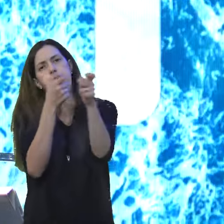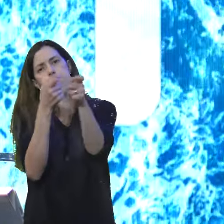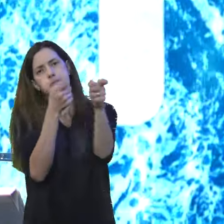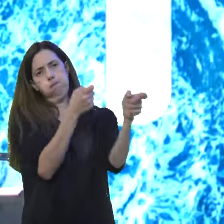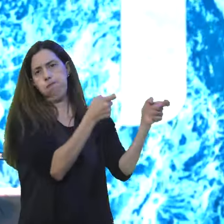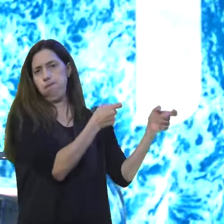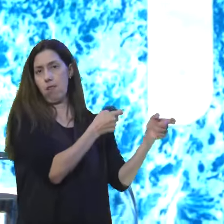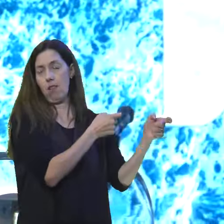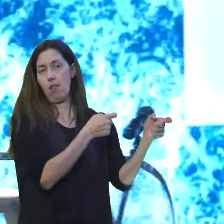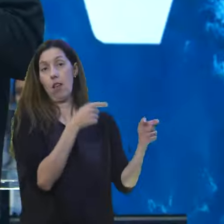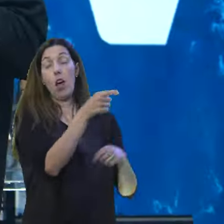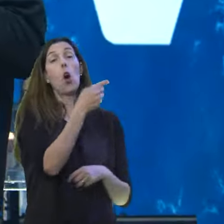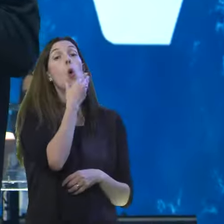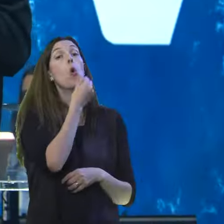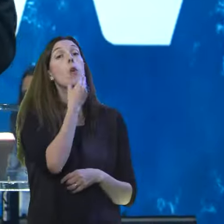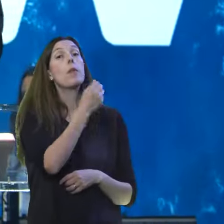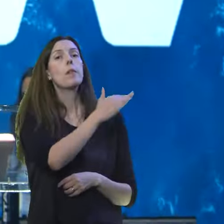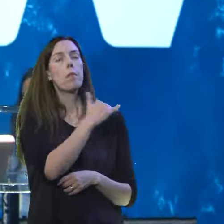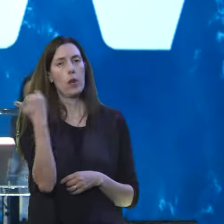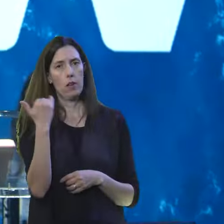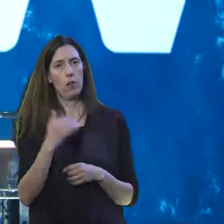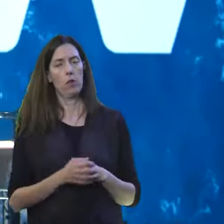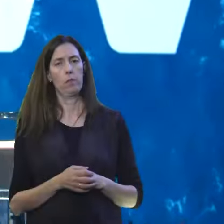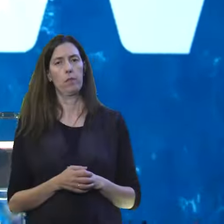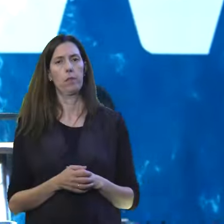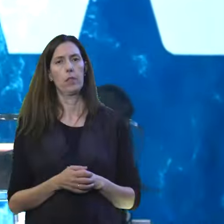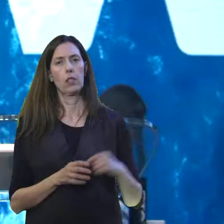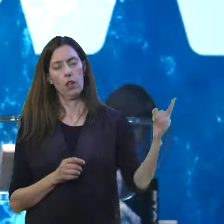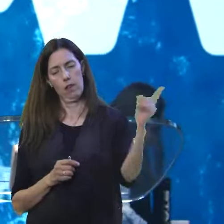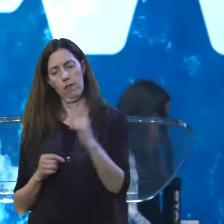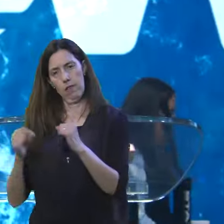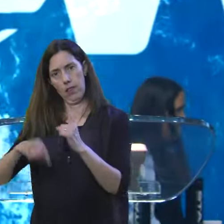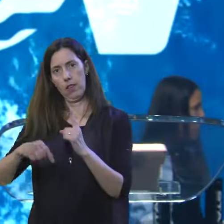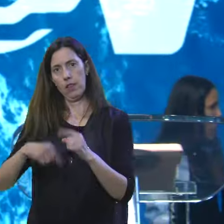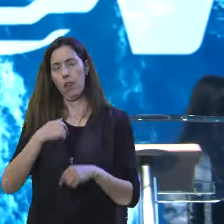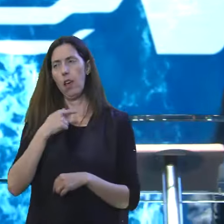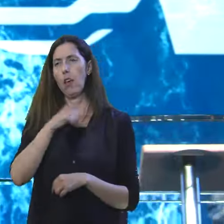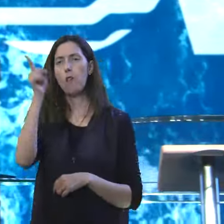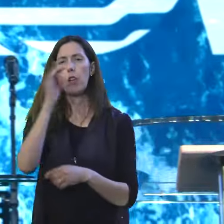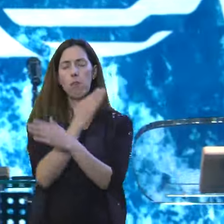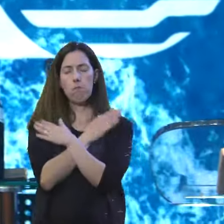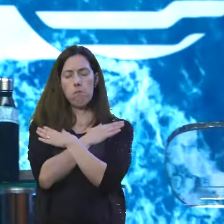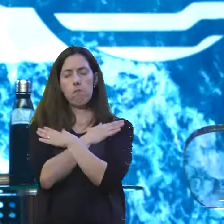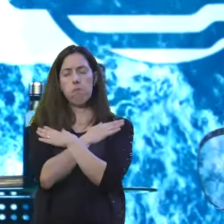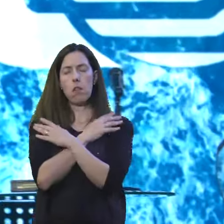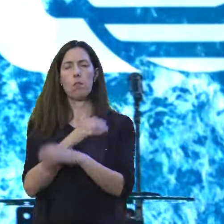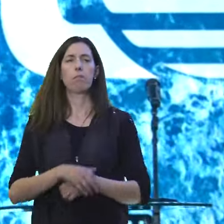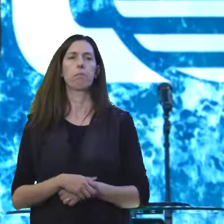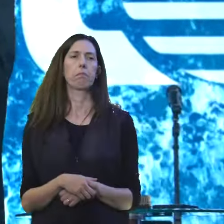E aquele menino morreu. Ele vinha aqui no nosso culto, eu fui no velório dele, eu fiz o velório dele.